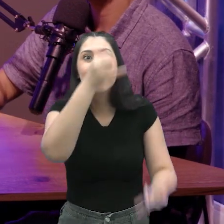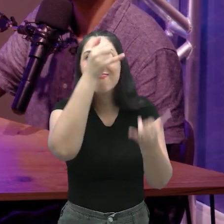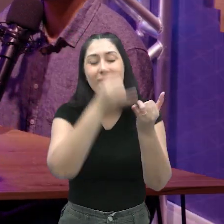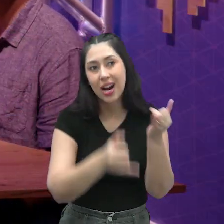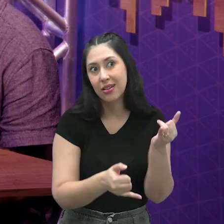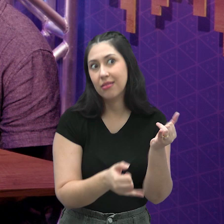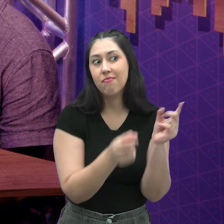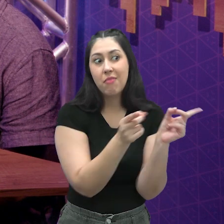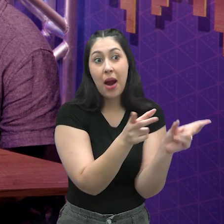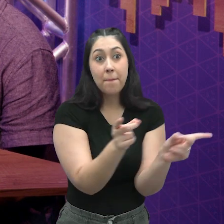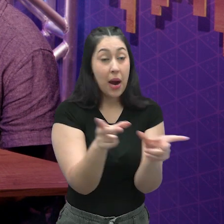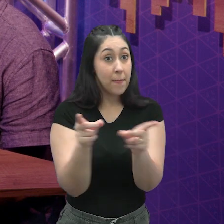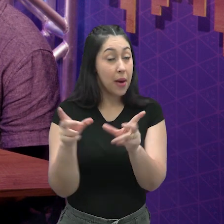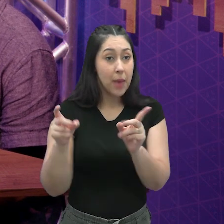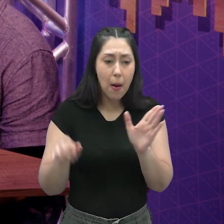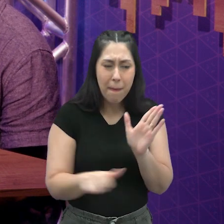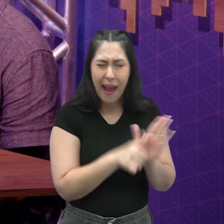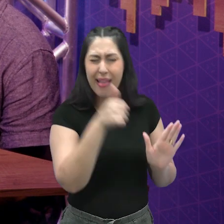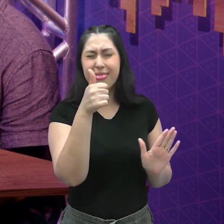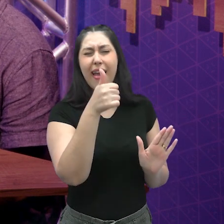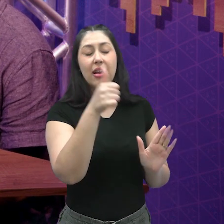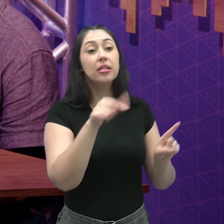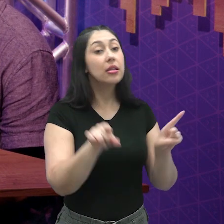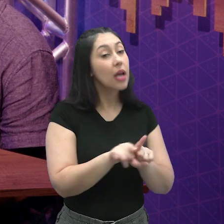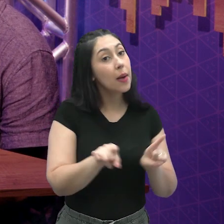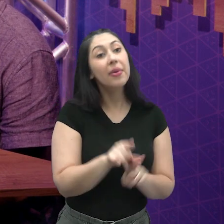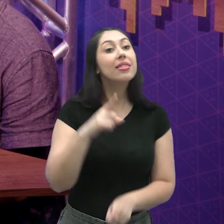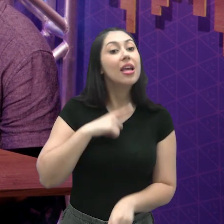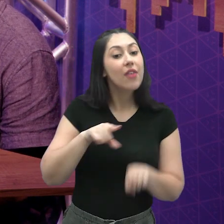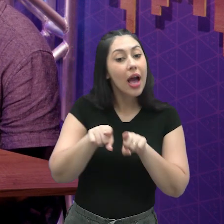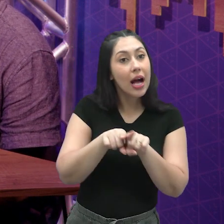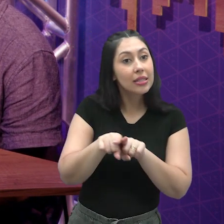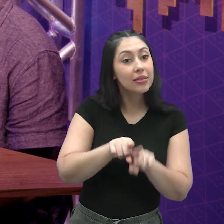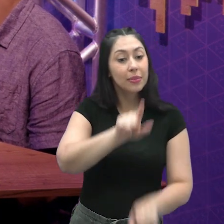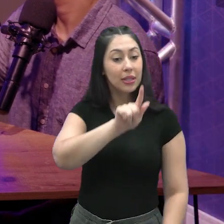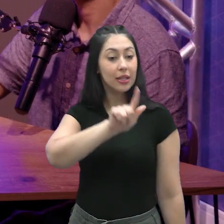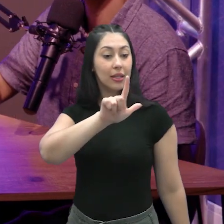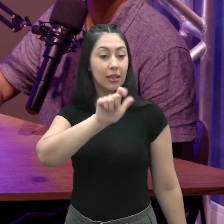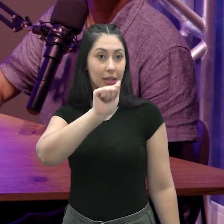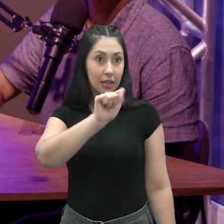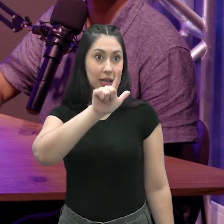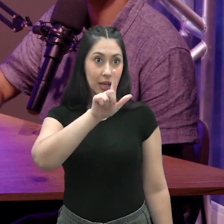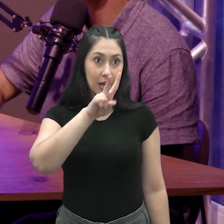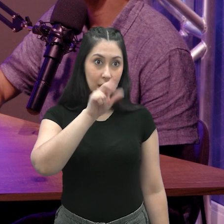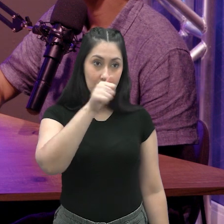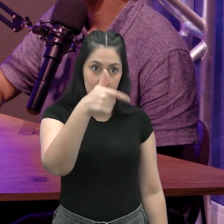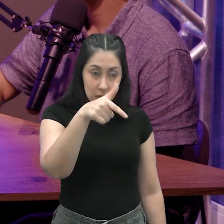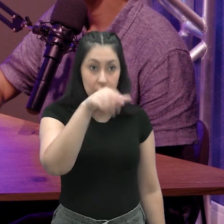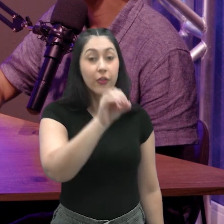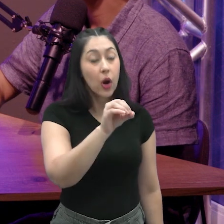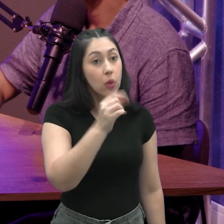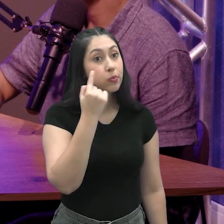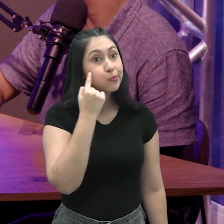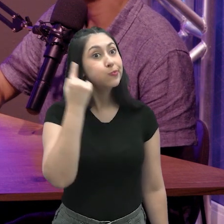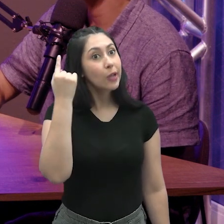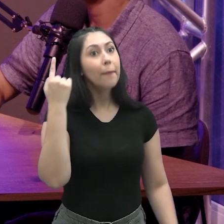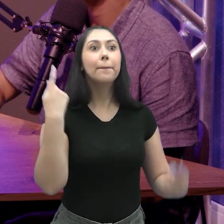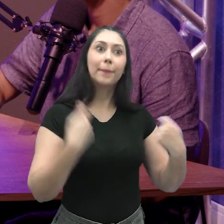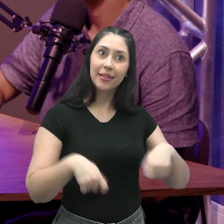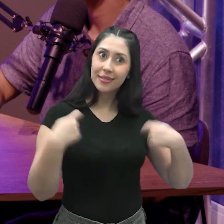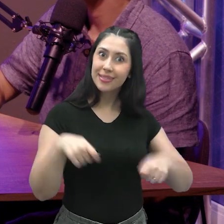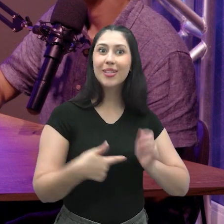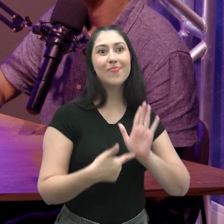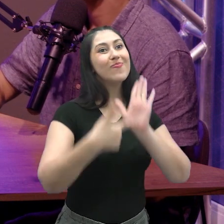só. Então a Roberta Miranda foi pioneira nessa área. A gente teve também Irmãs Galvão, que depois vai mudar o nome para As Galvão. A gente não